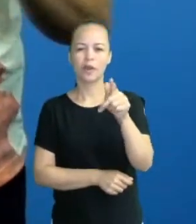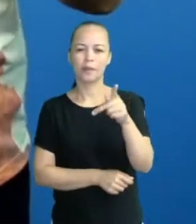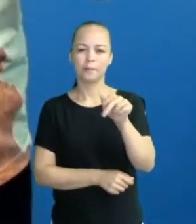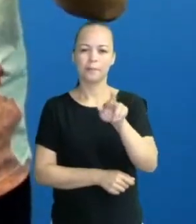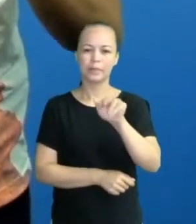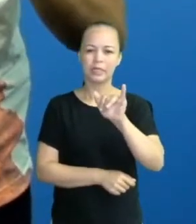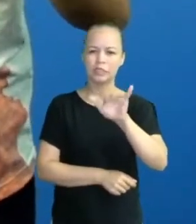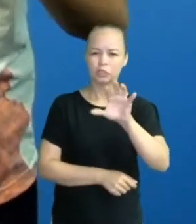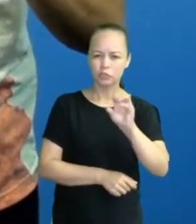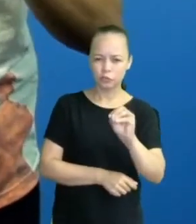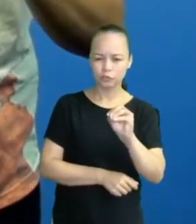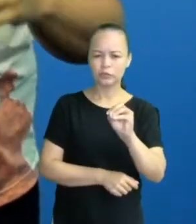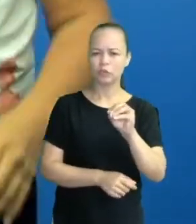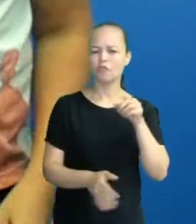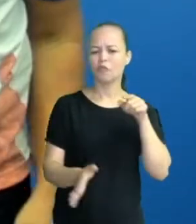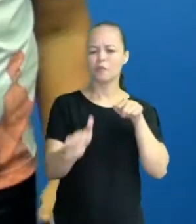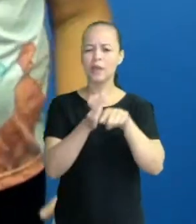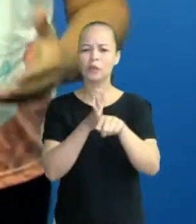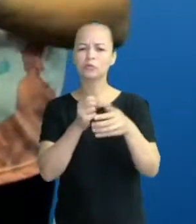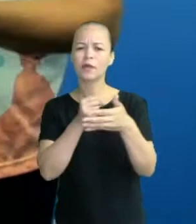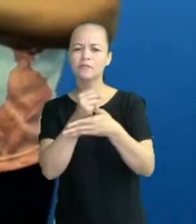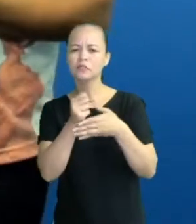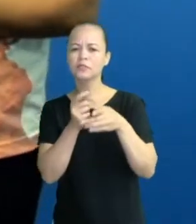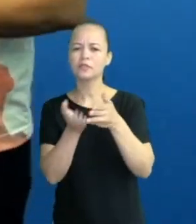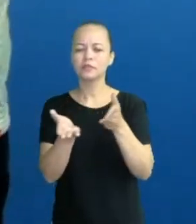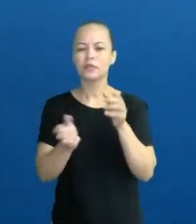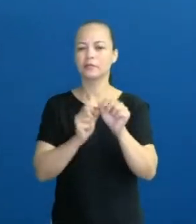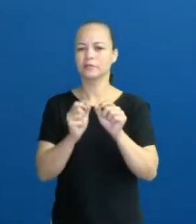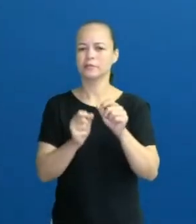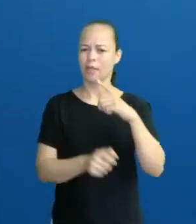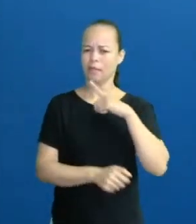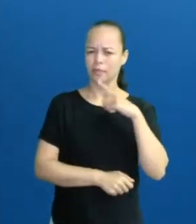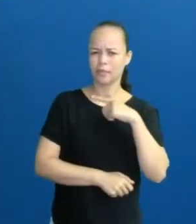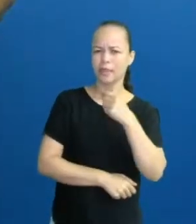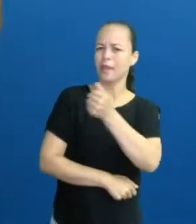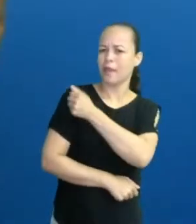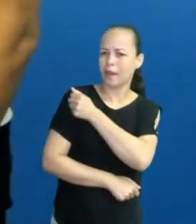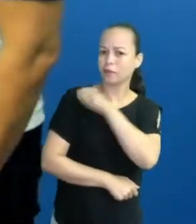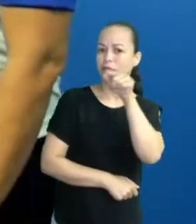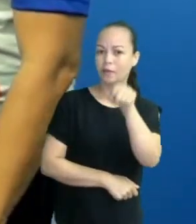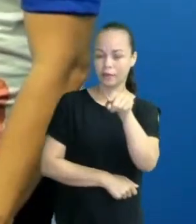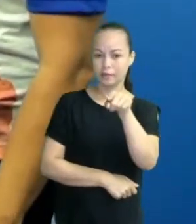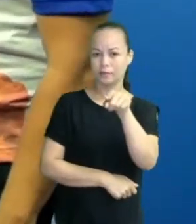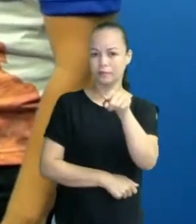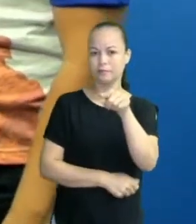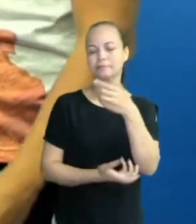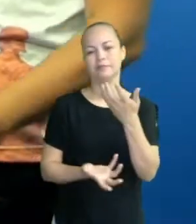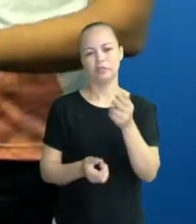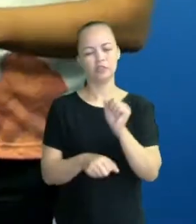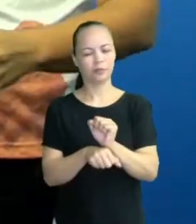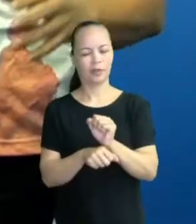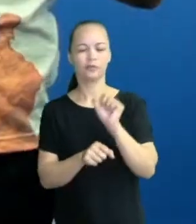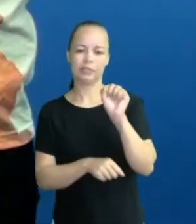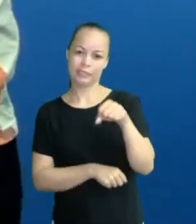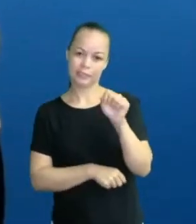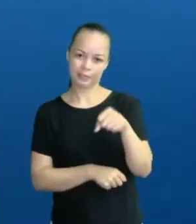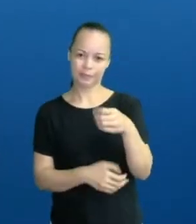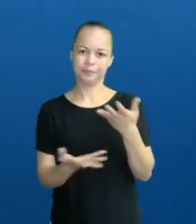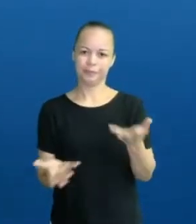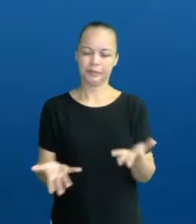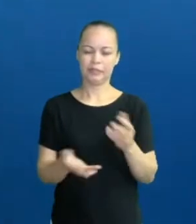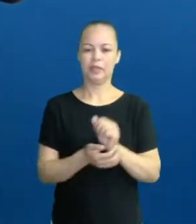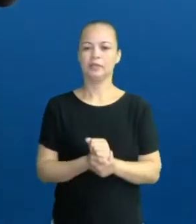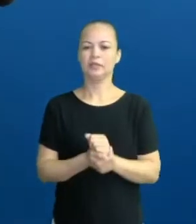básica. Tem aluno aí? Espero que sim. Então, nesse momento eu vou pedir para a produção ir para o nosso próximo slide para a gente